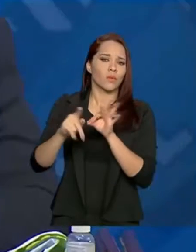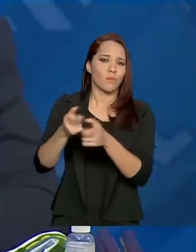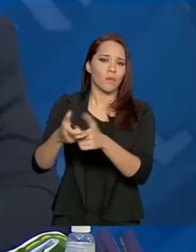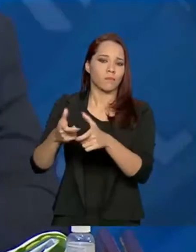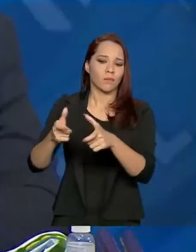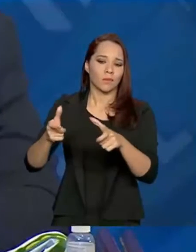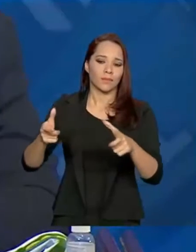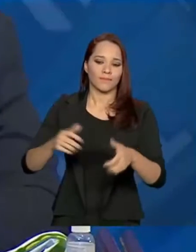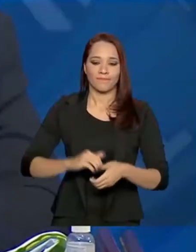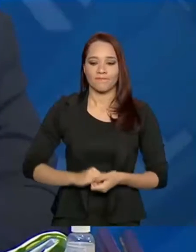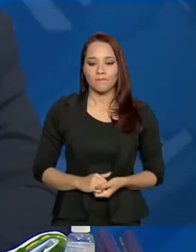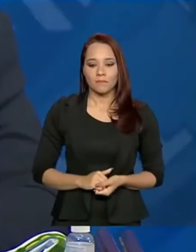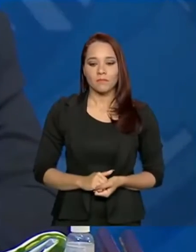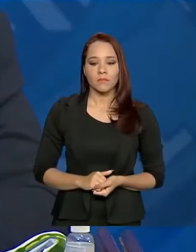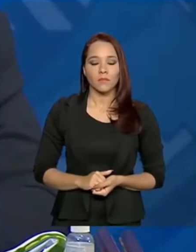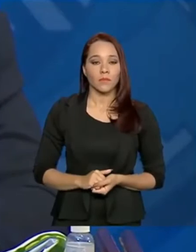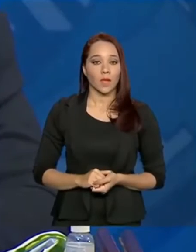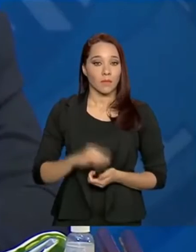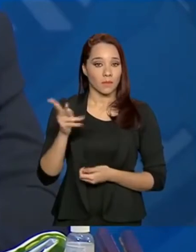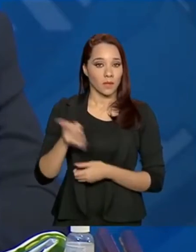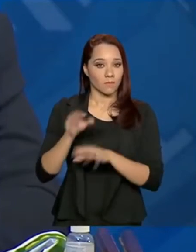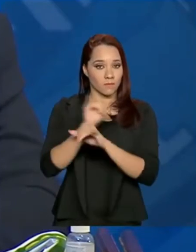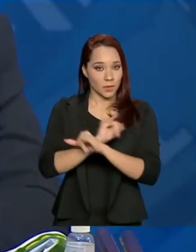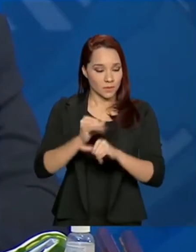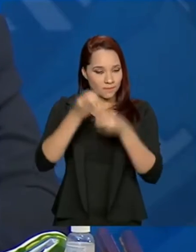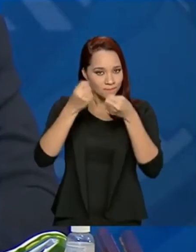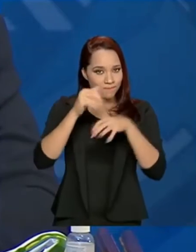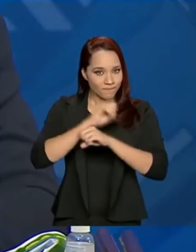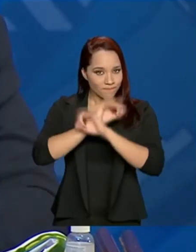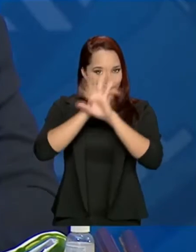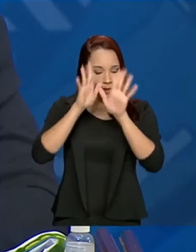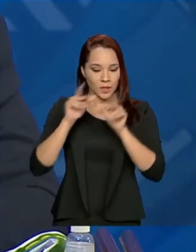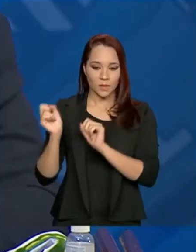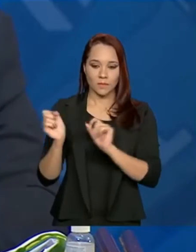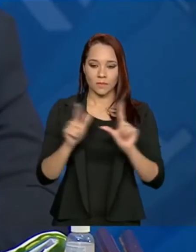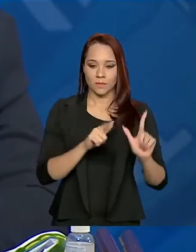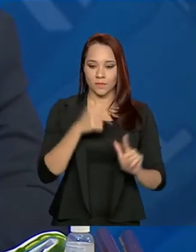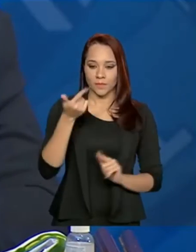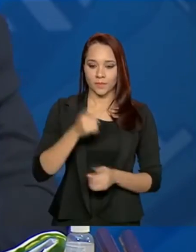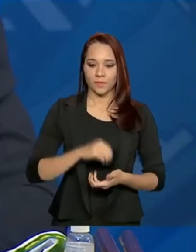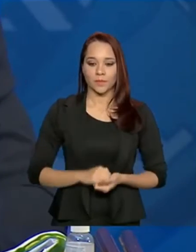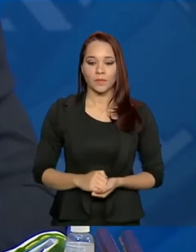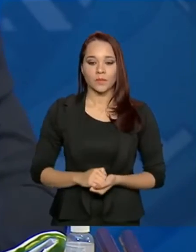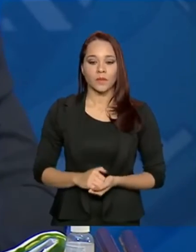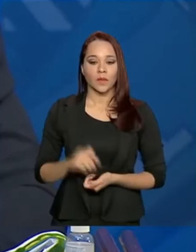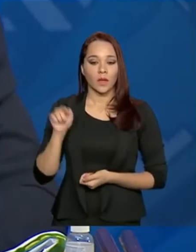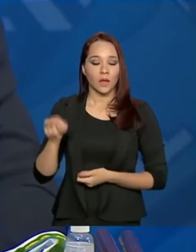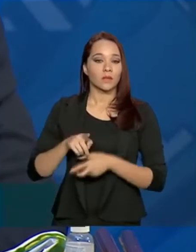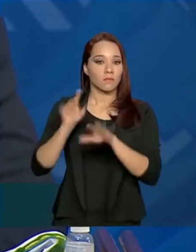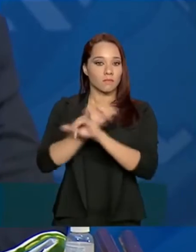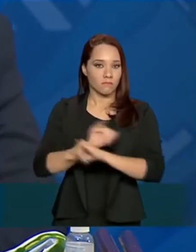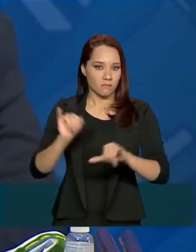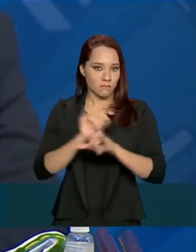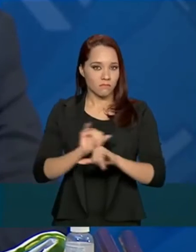gradativamente. Para tornar esse dado cada vez mais claro, próximo slide, por favor. Esse é um dado